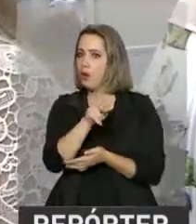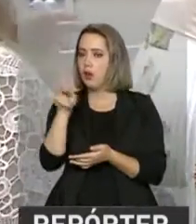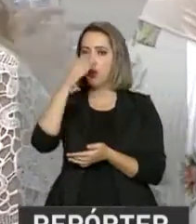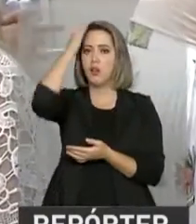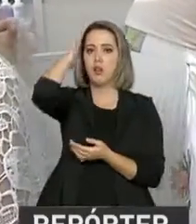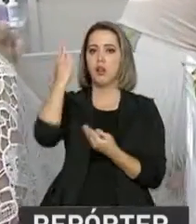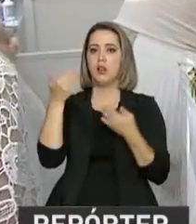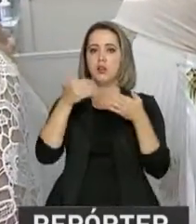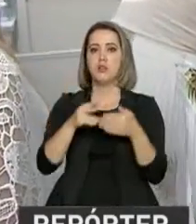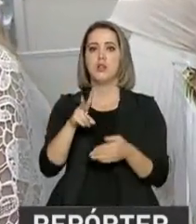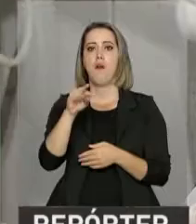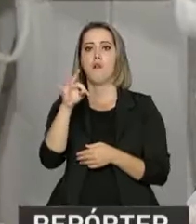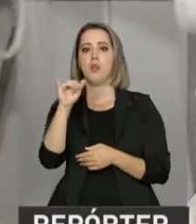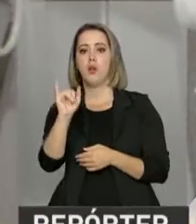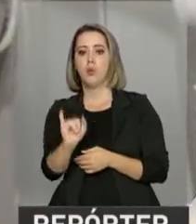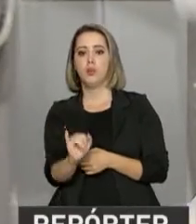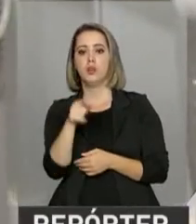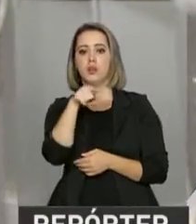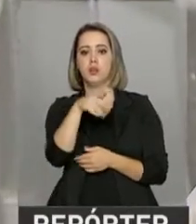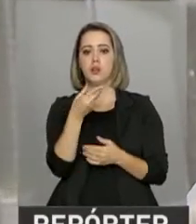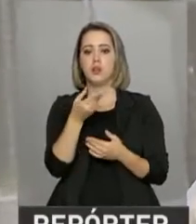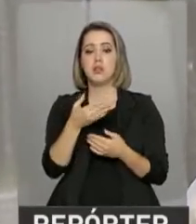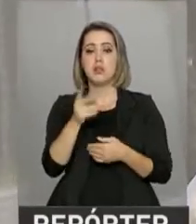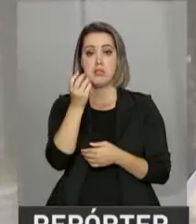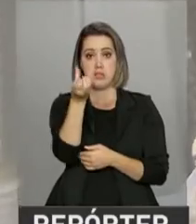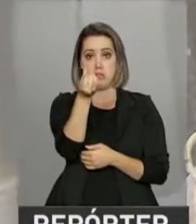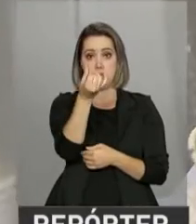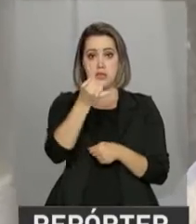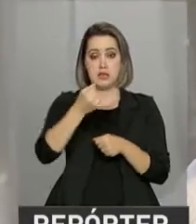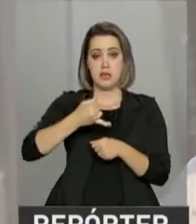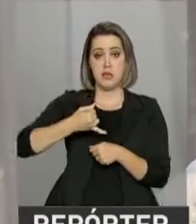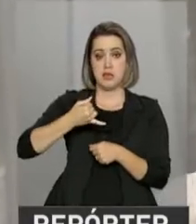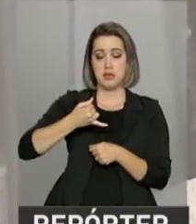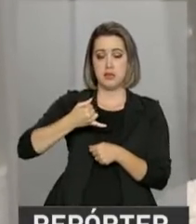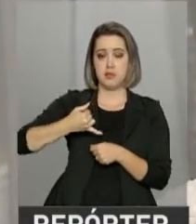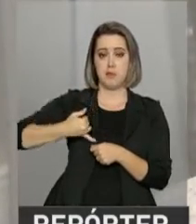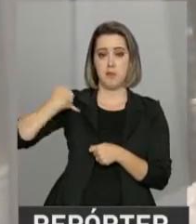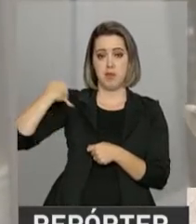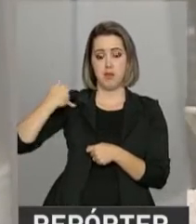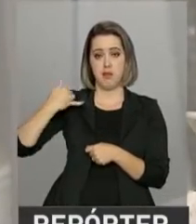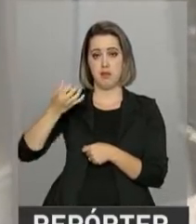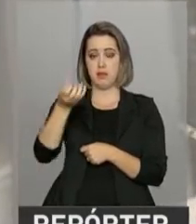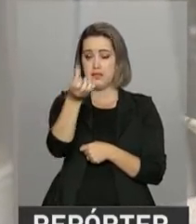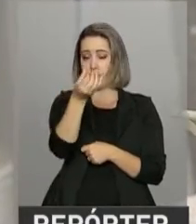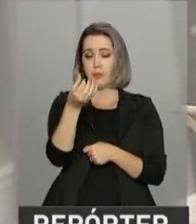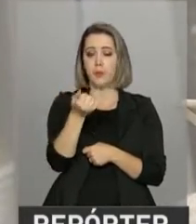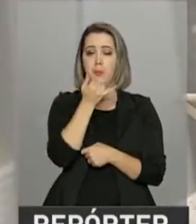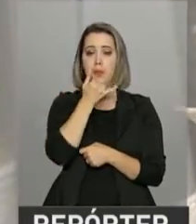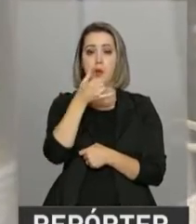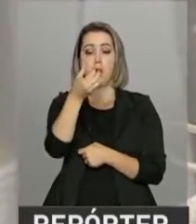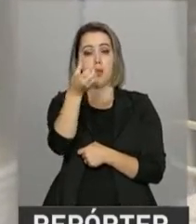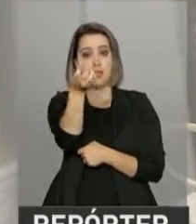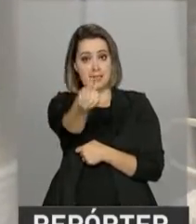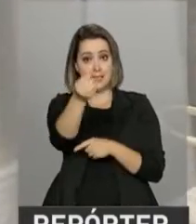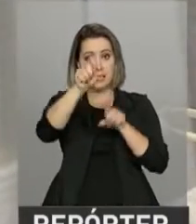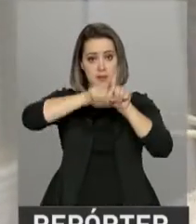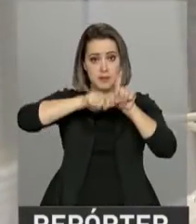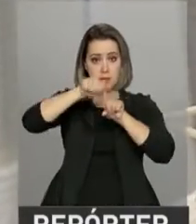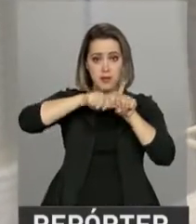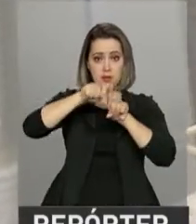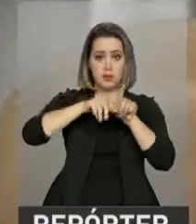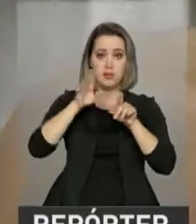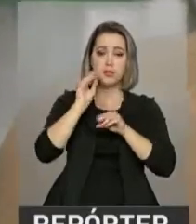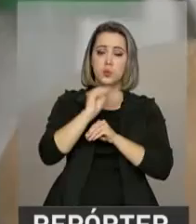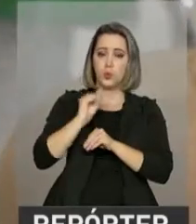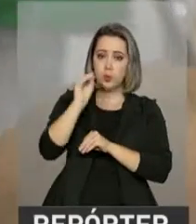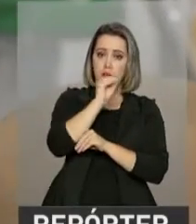onde Anthony, de 6 meses, está internado desde o ano passado. Ele se recupera da cirurgia para a reparação de uma